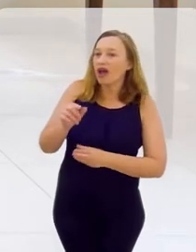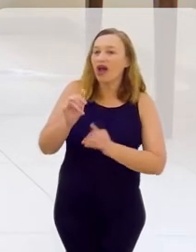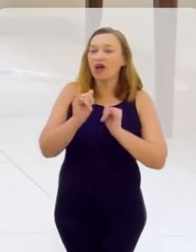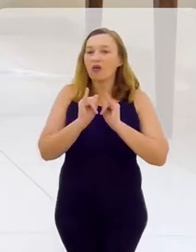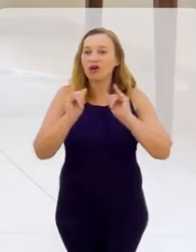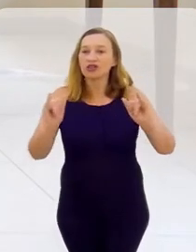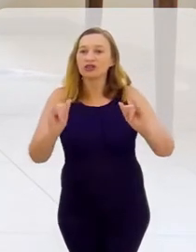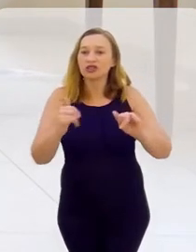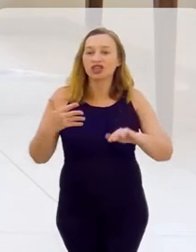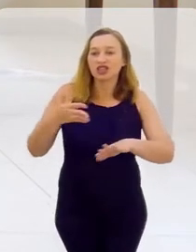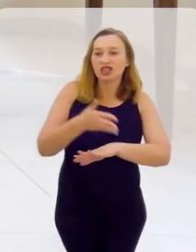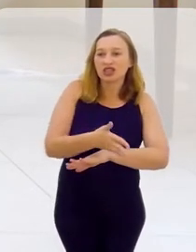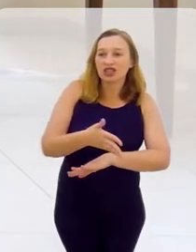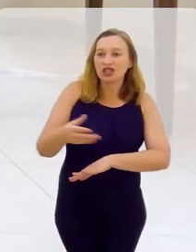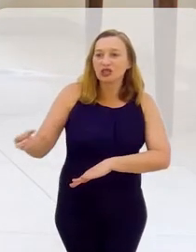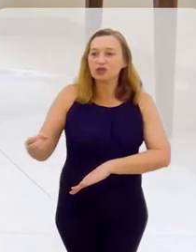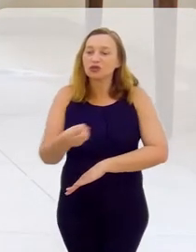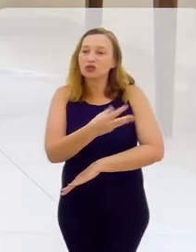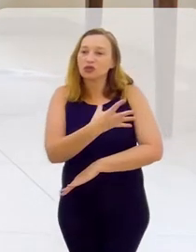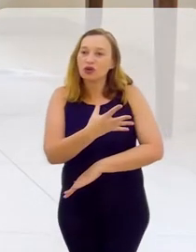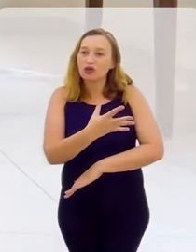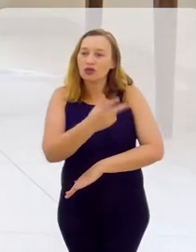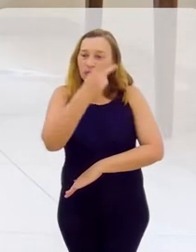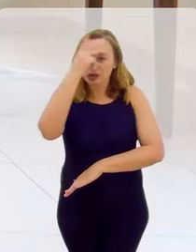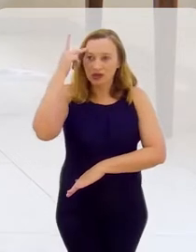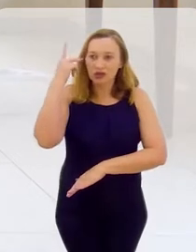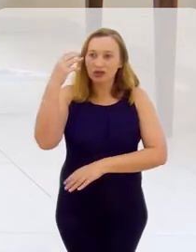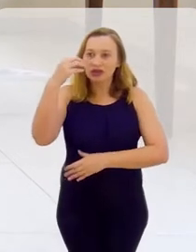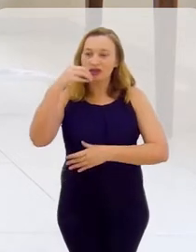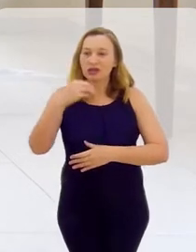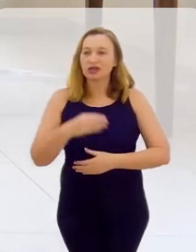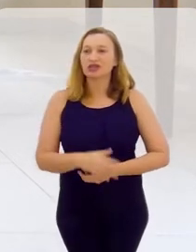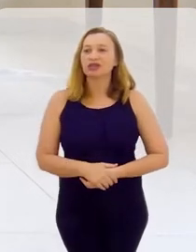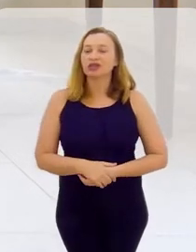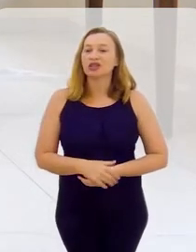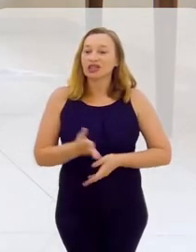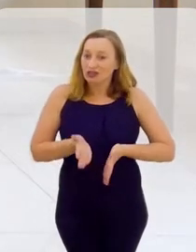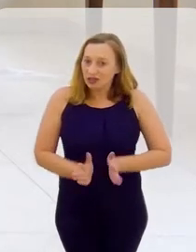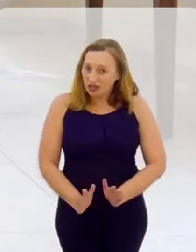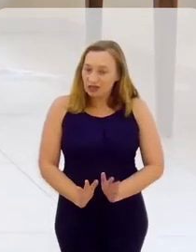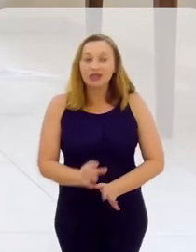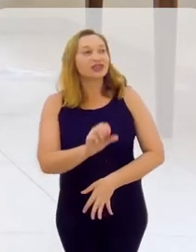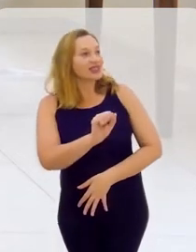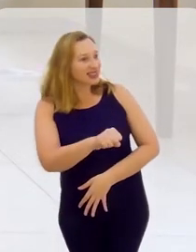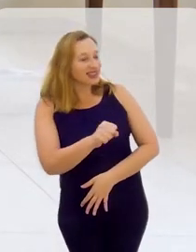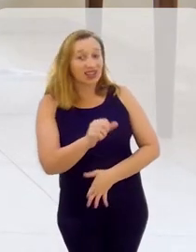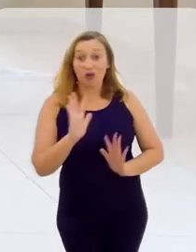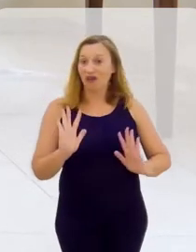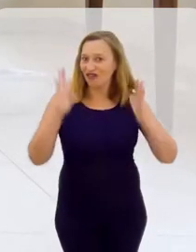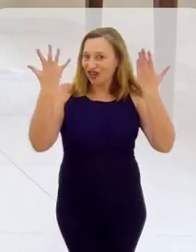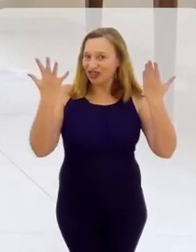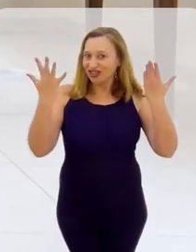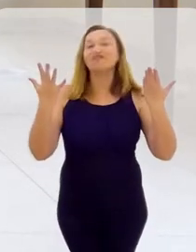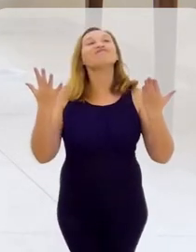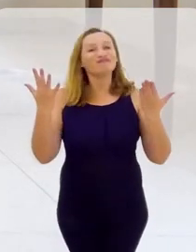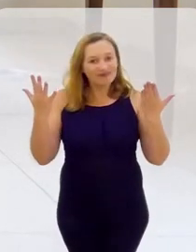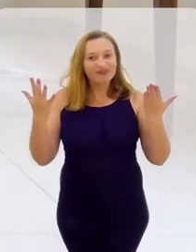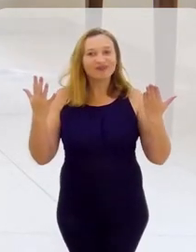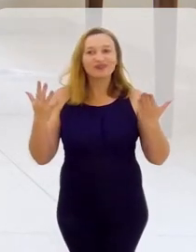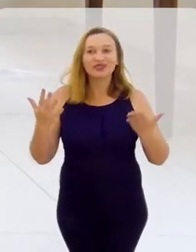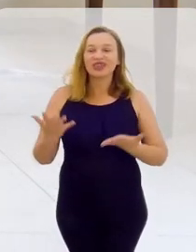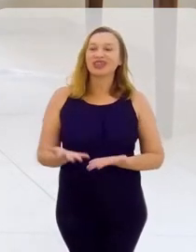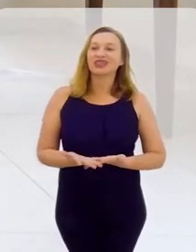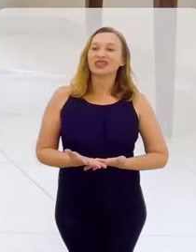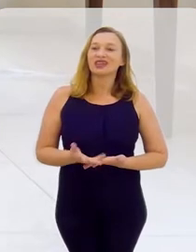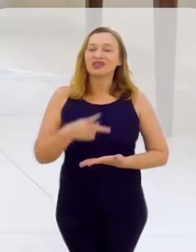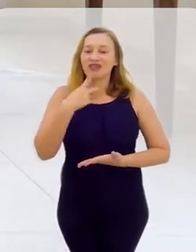notícia da chegada de um novo membro para a igreja? Através do nascimento, né? Uma criança. É Isso. sempre uma festa. A gente